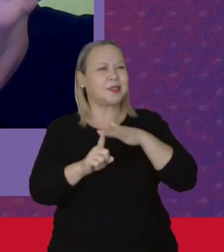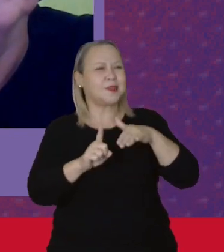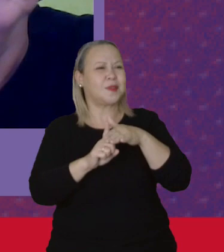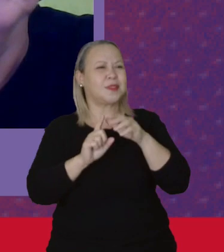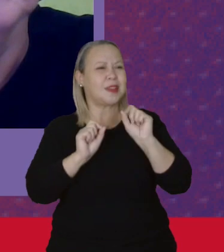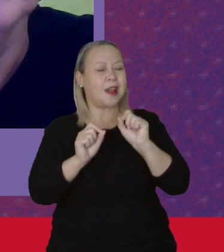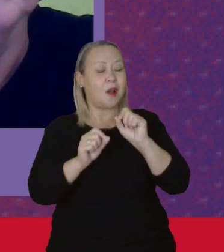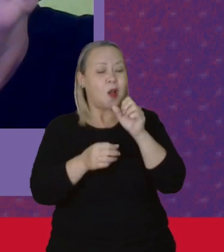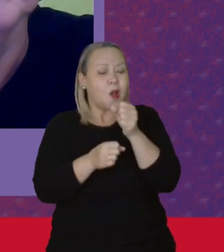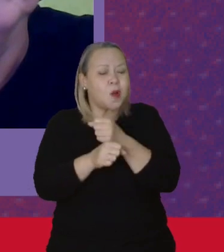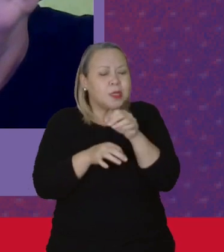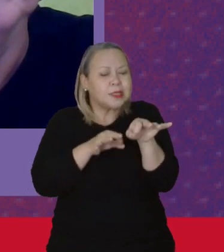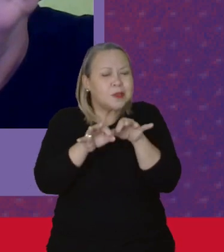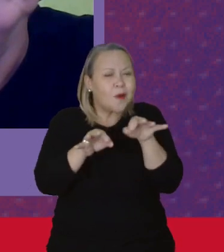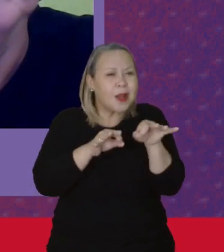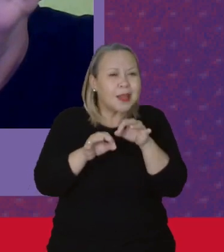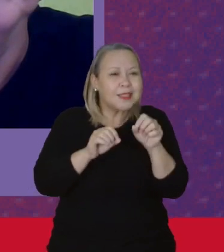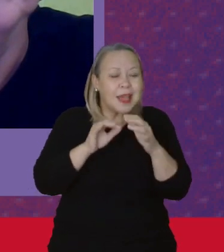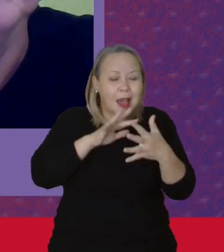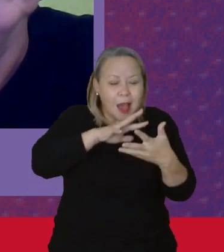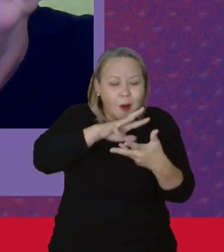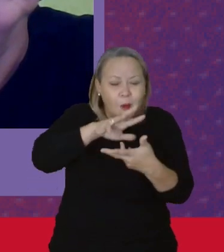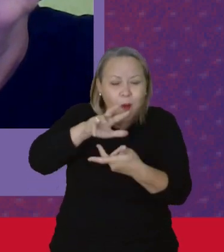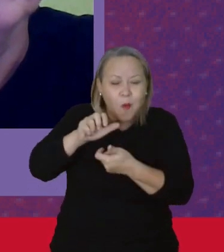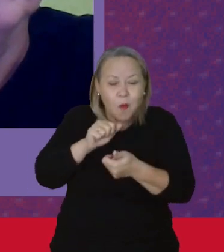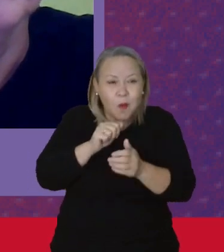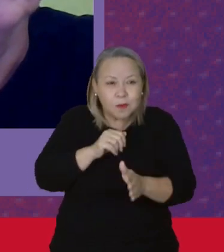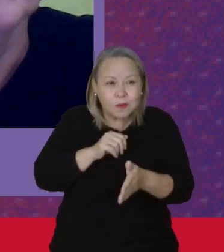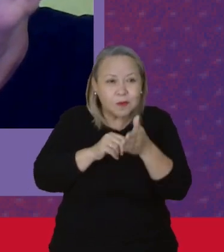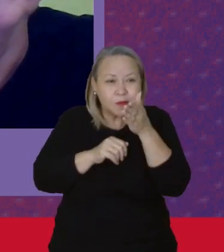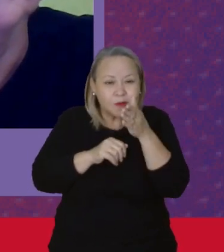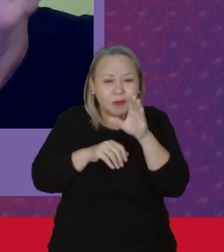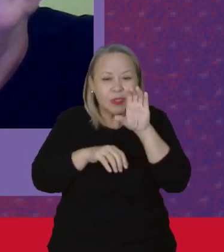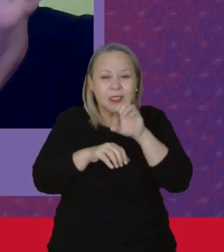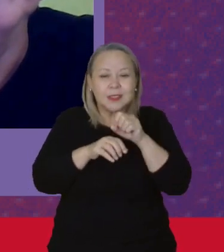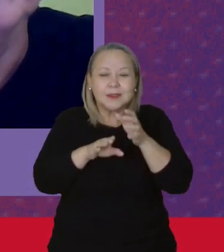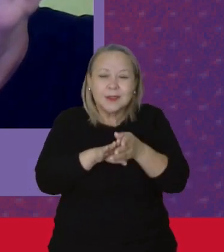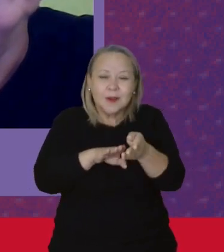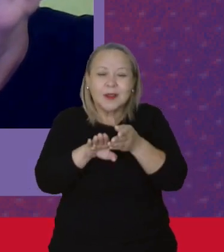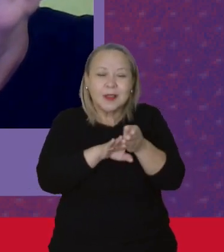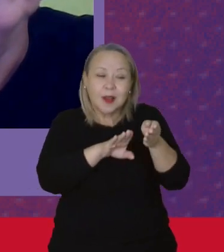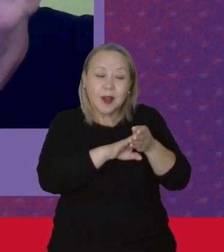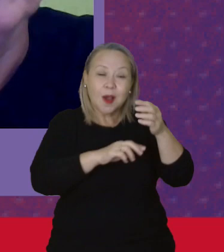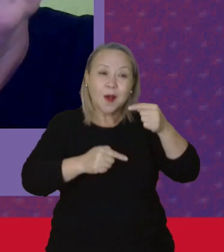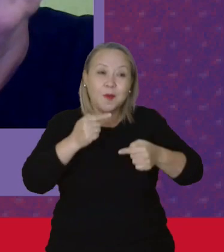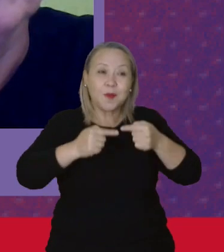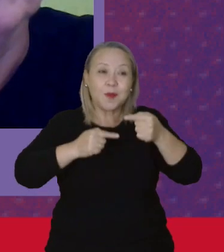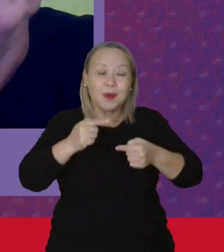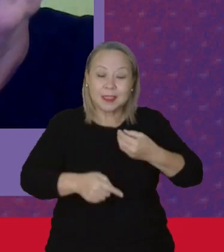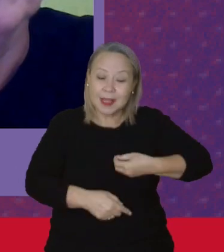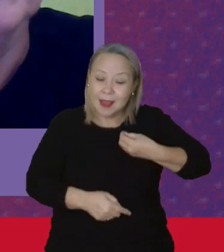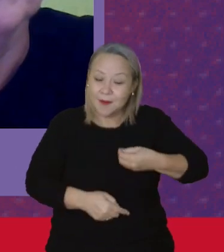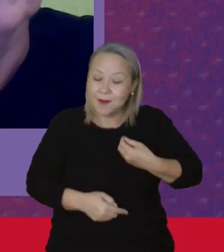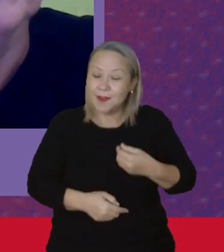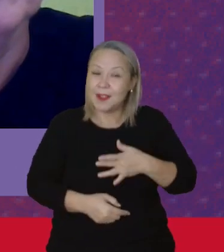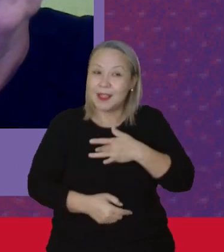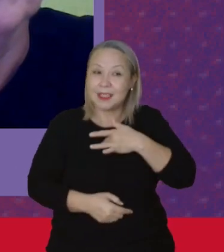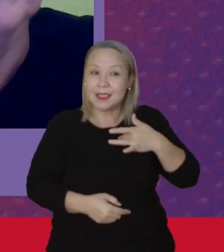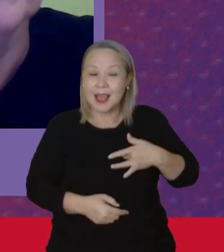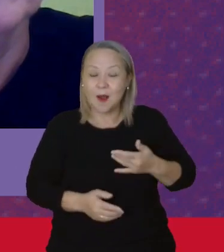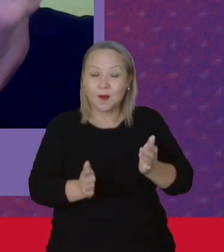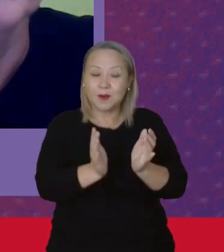gente construir um mundo orientado para a política da vida, da saúde coletiva, que a gente